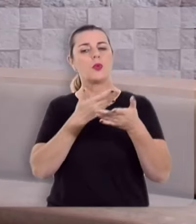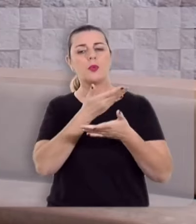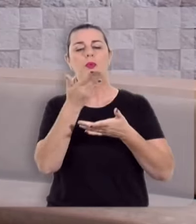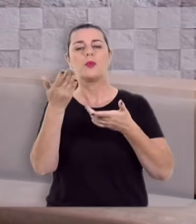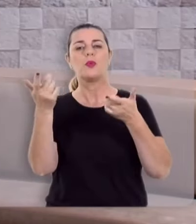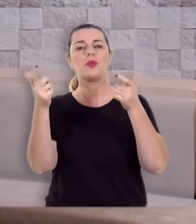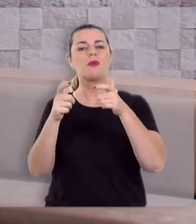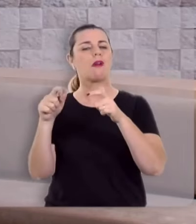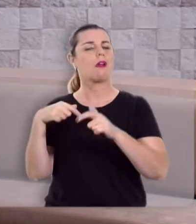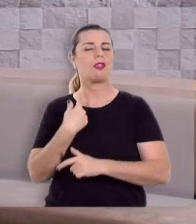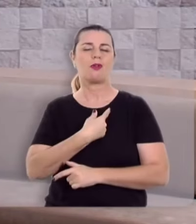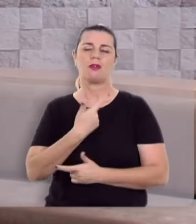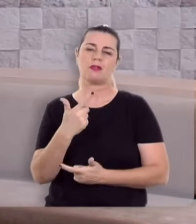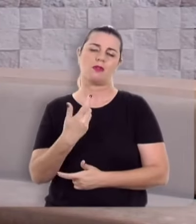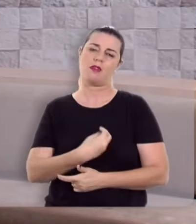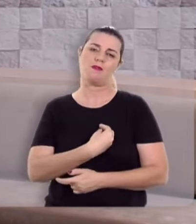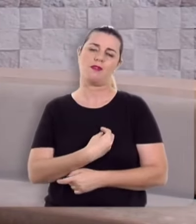sopramos.